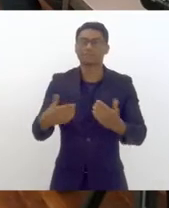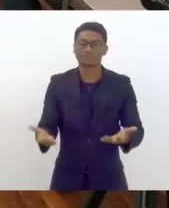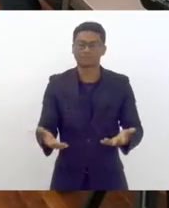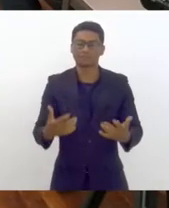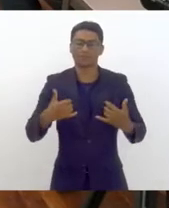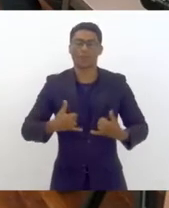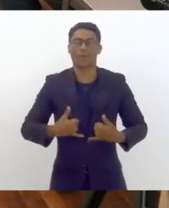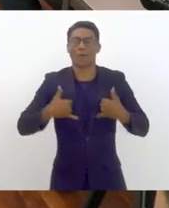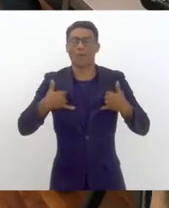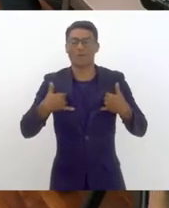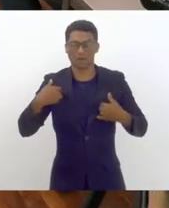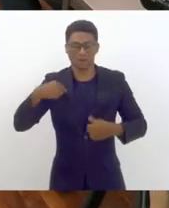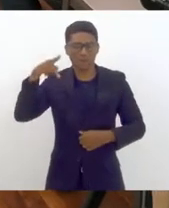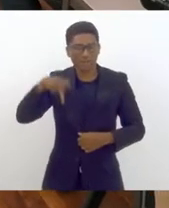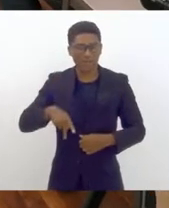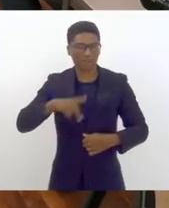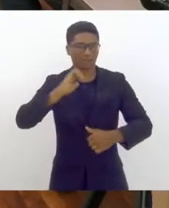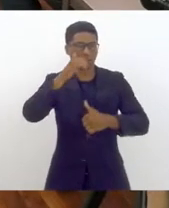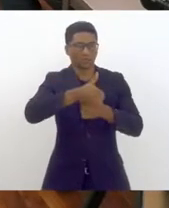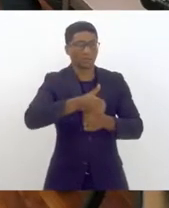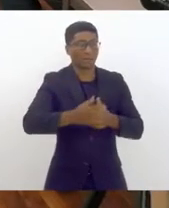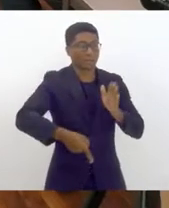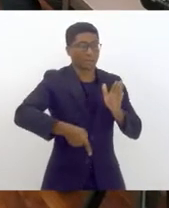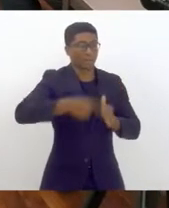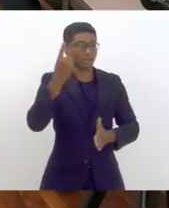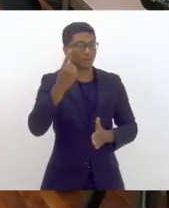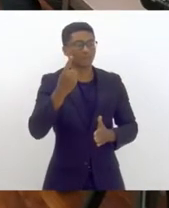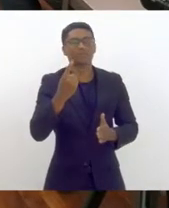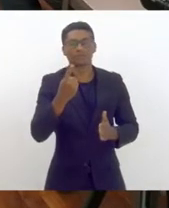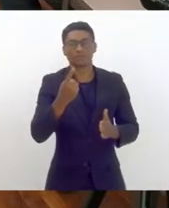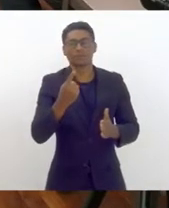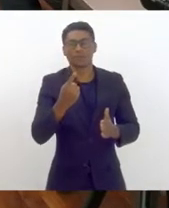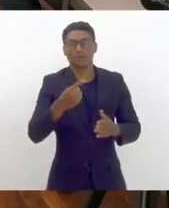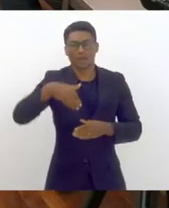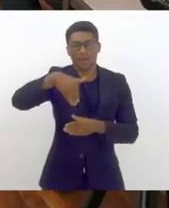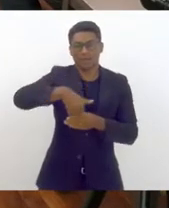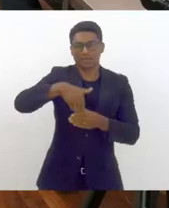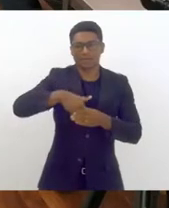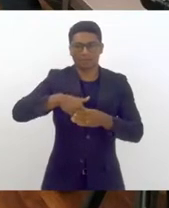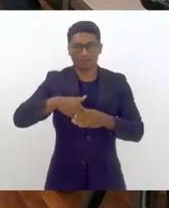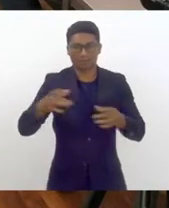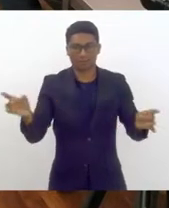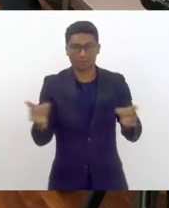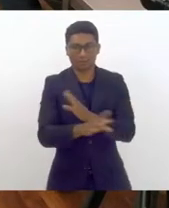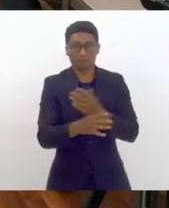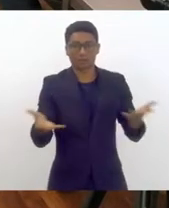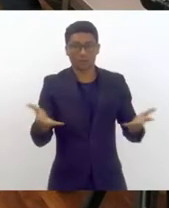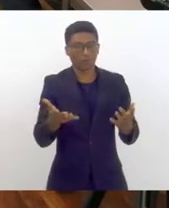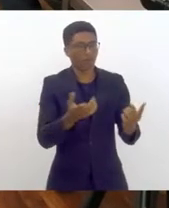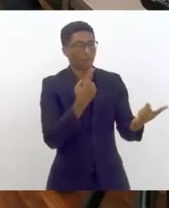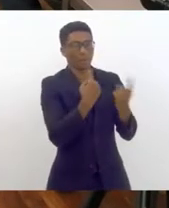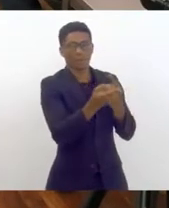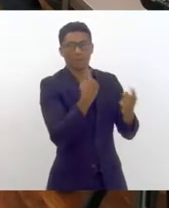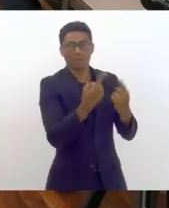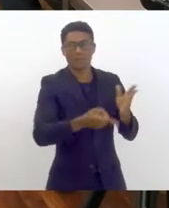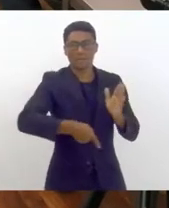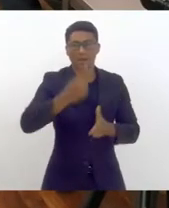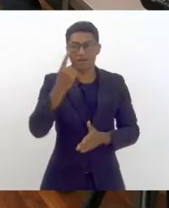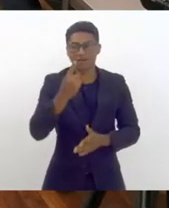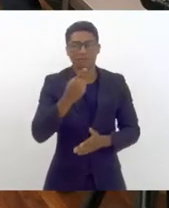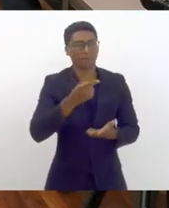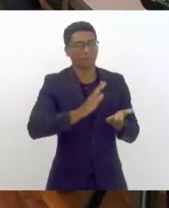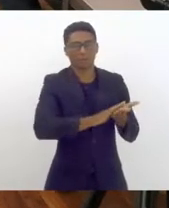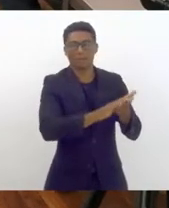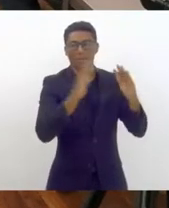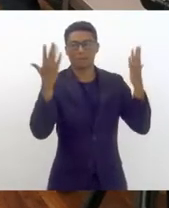te saudar, meu irmão. É a primeira vez que a gente se fala publicamente aí depois da eleição, parabenizar pela eleição de vice-governador do estado. Bem, dando sequência...